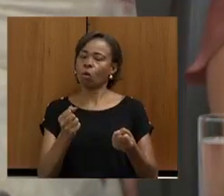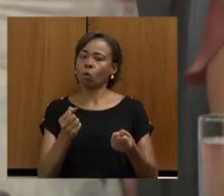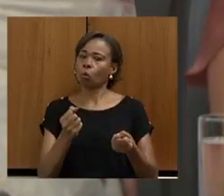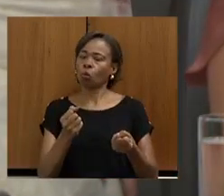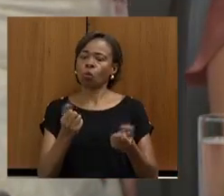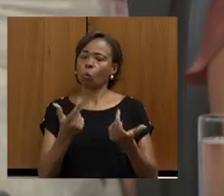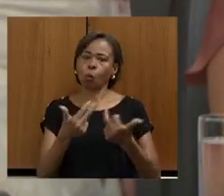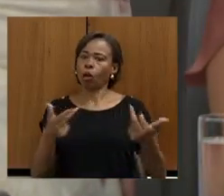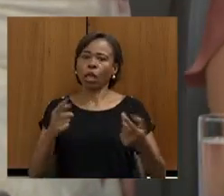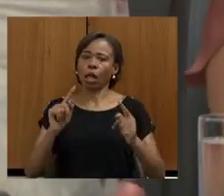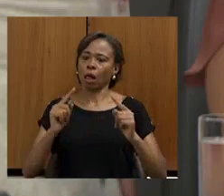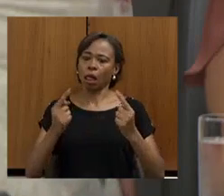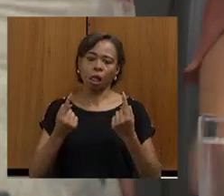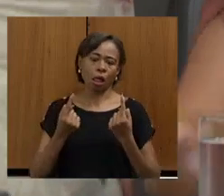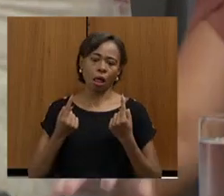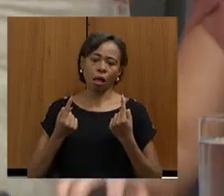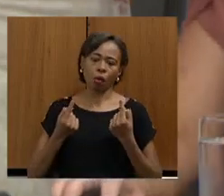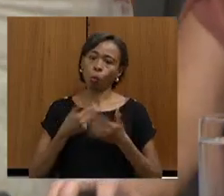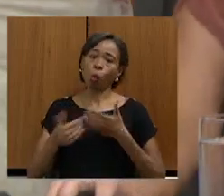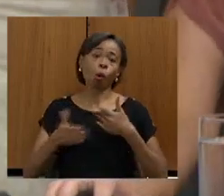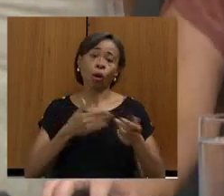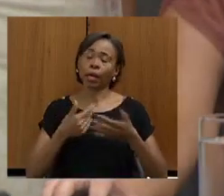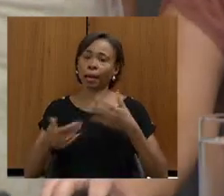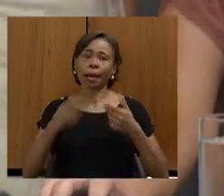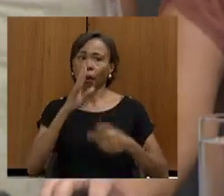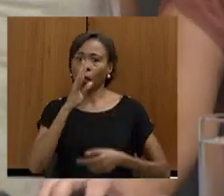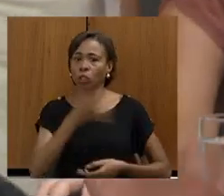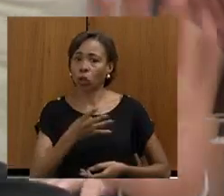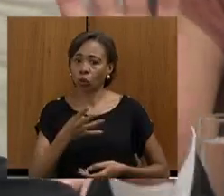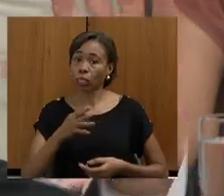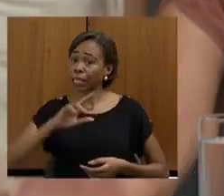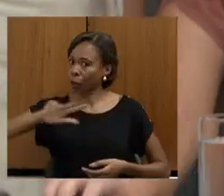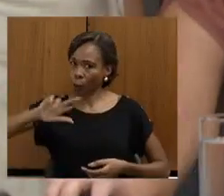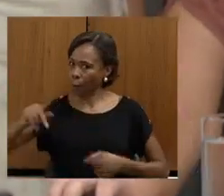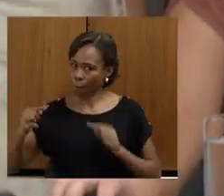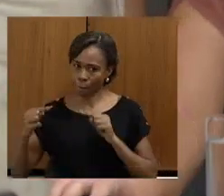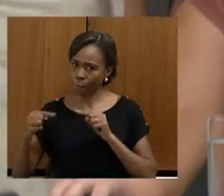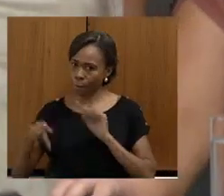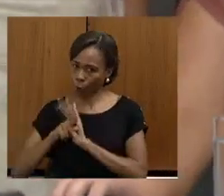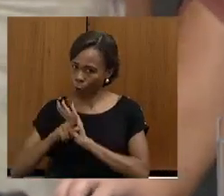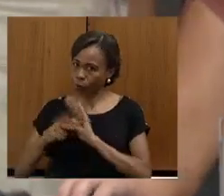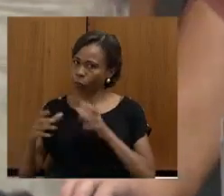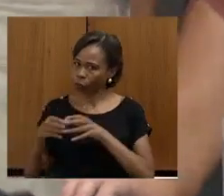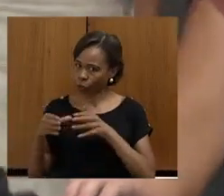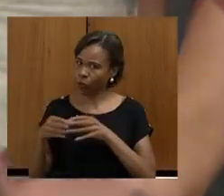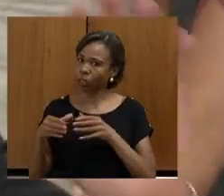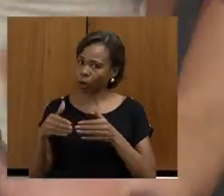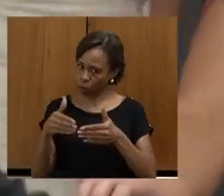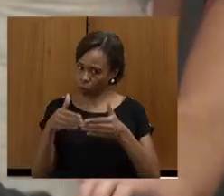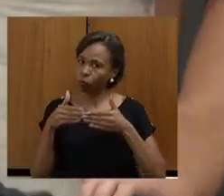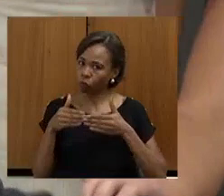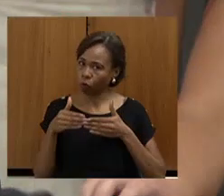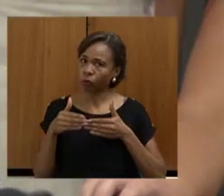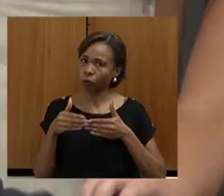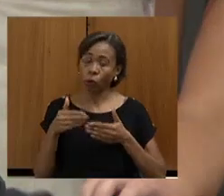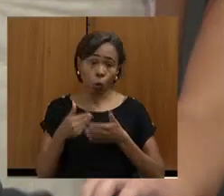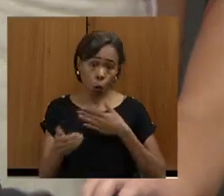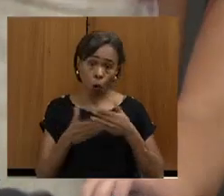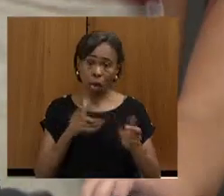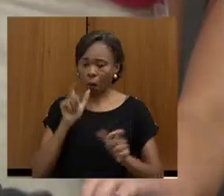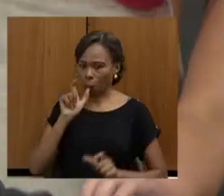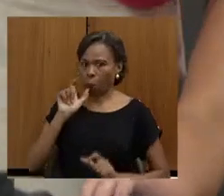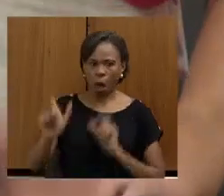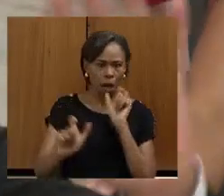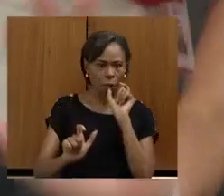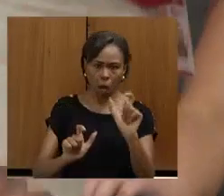questão da comissão. Eu esqueci de dizer isso aqui. Então, qualquer ofensa aqui, fique livre aí qualquer um para buscar